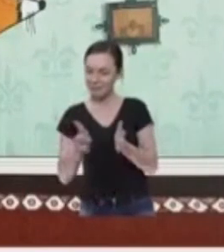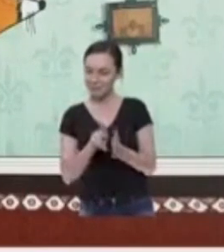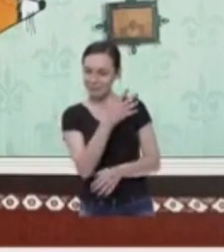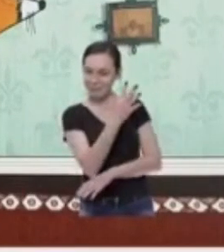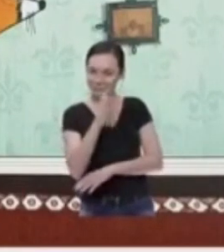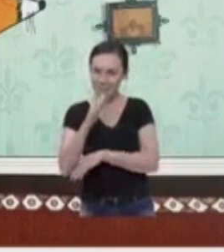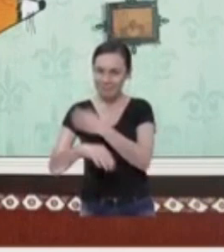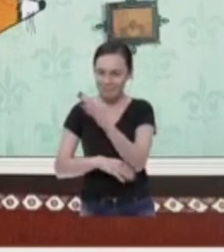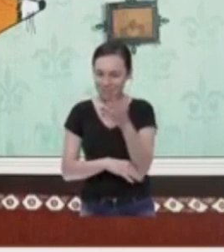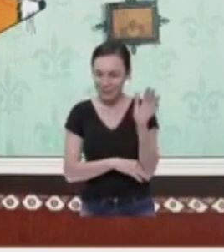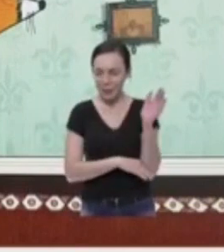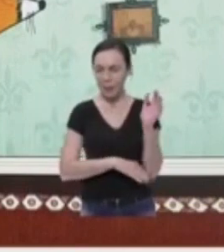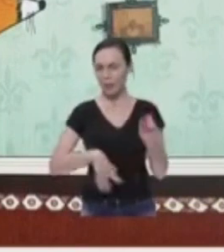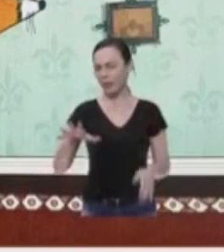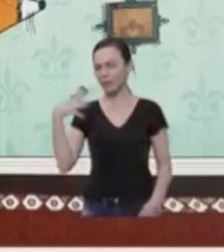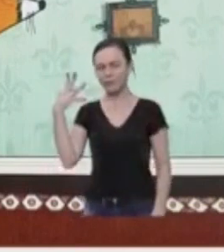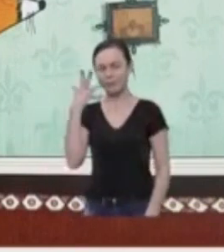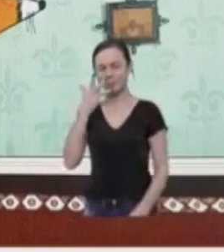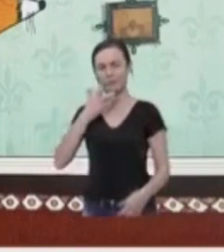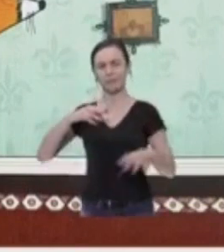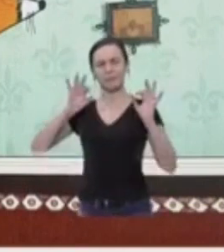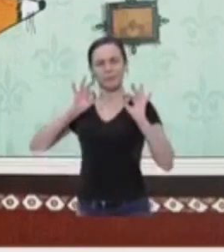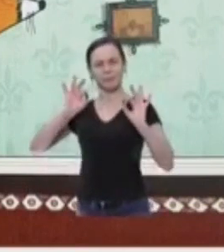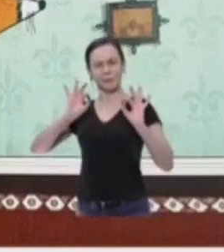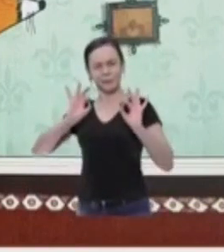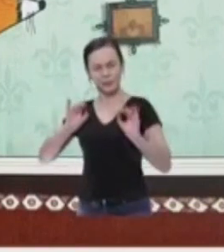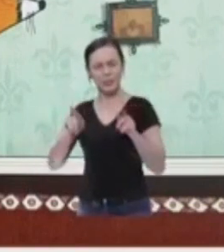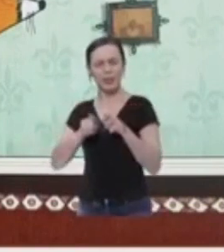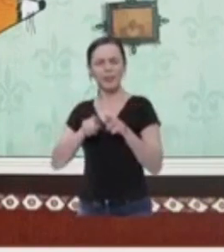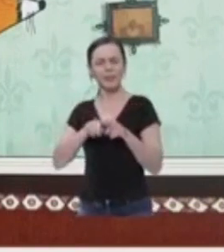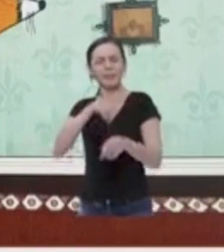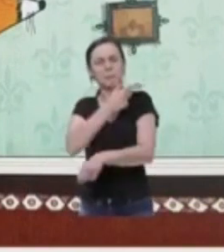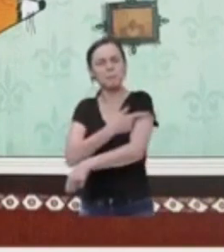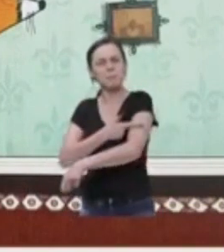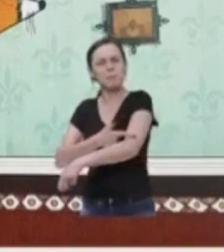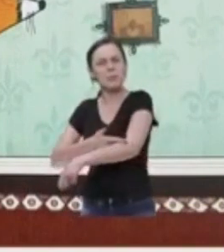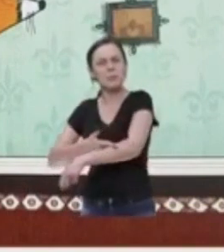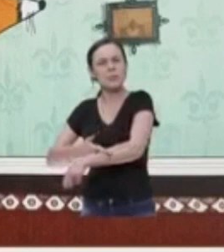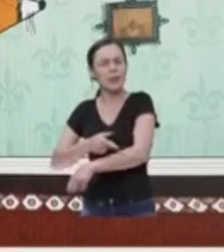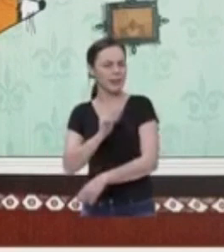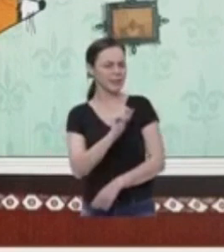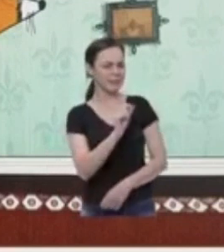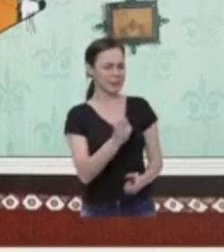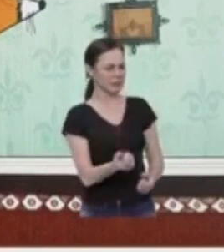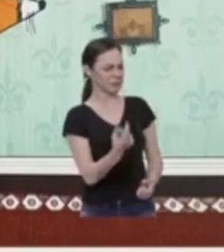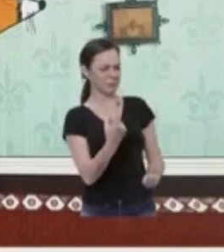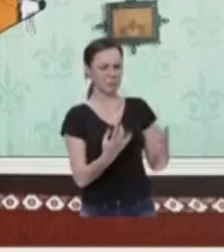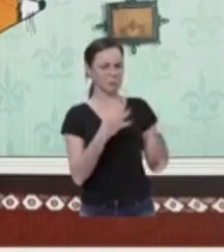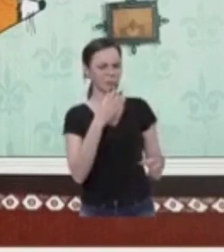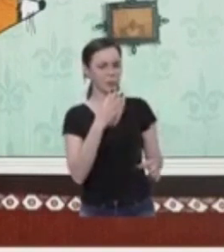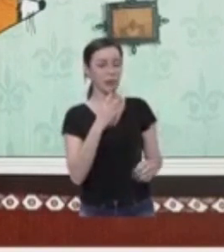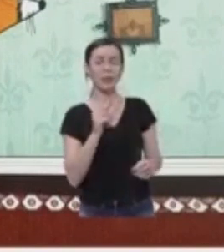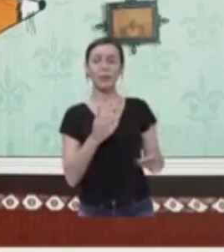Rapunzela da Mata sempre foi graciosíssima e gentilíssima com estranhos, e